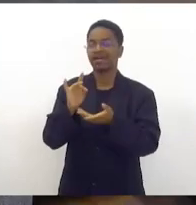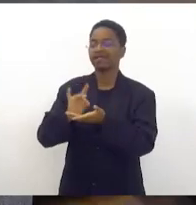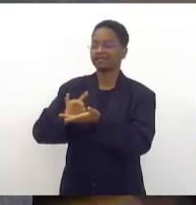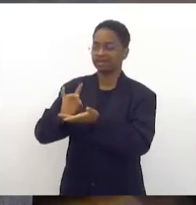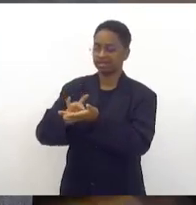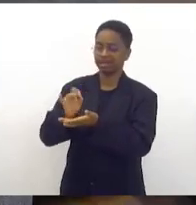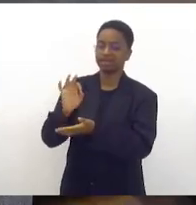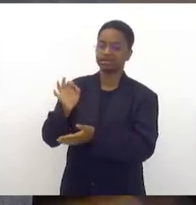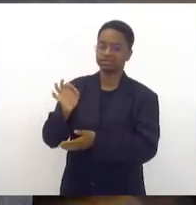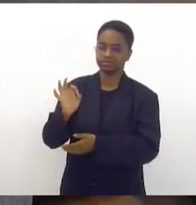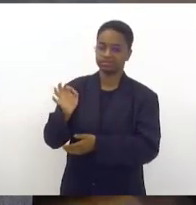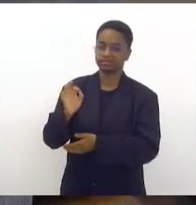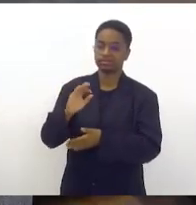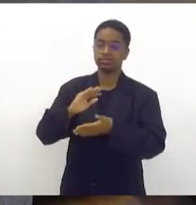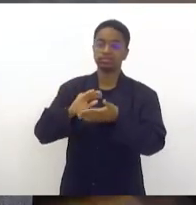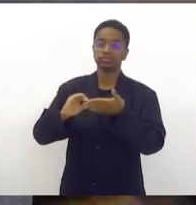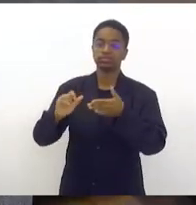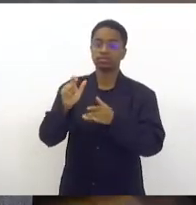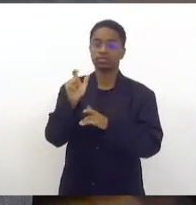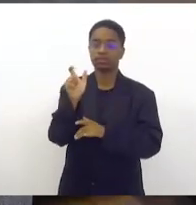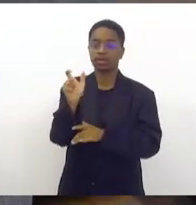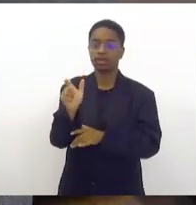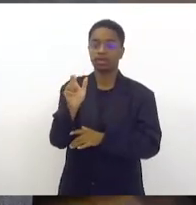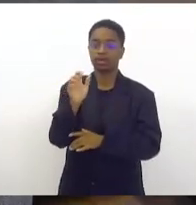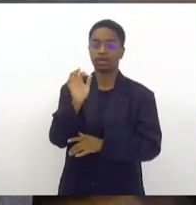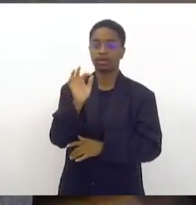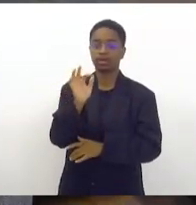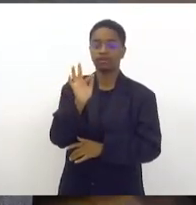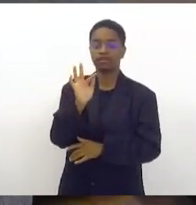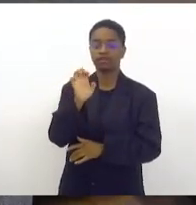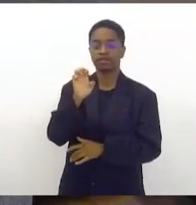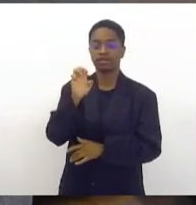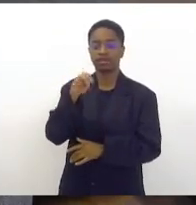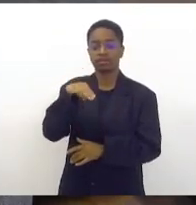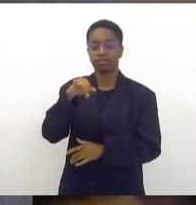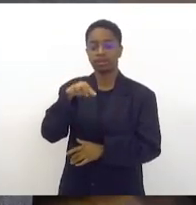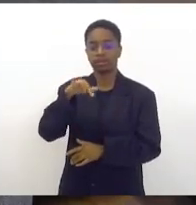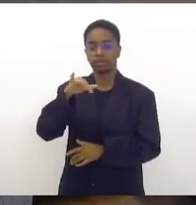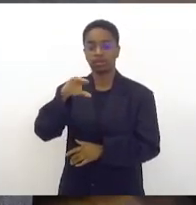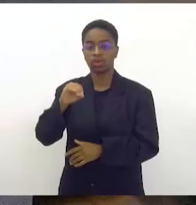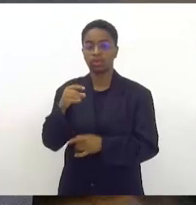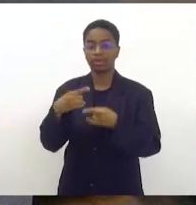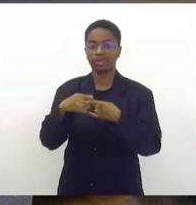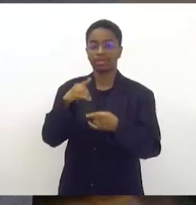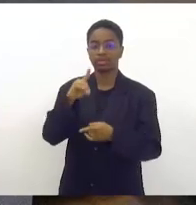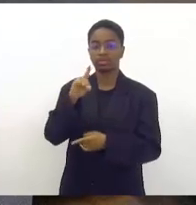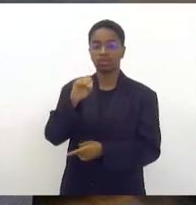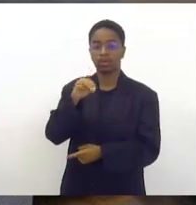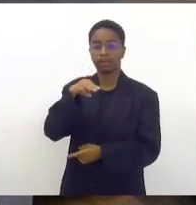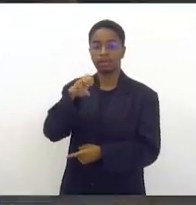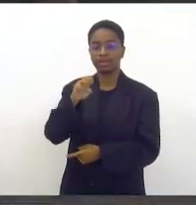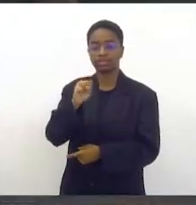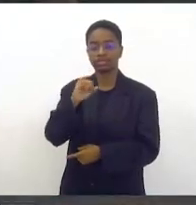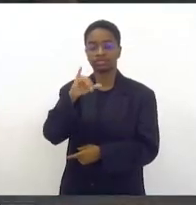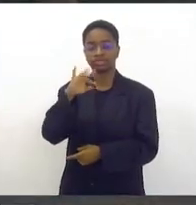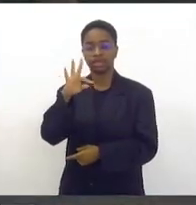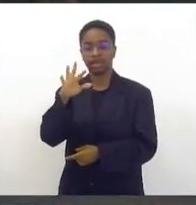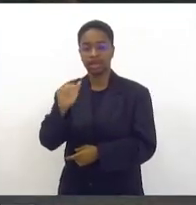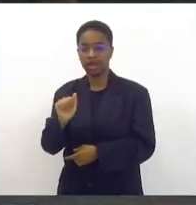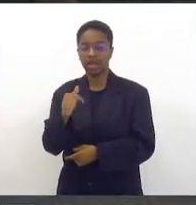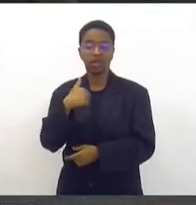verdade. Ele tirou o feminino do doméstico. O trabalho doméstico como um todo. O senhor me perdoe. Eu não entendi a emenda, que achei que